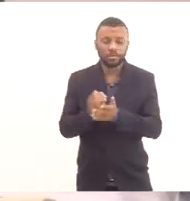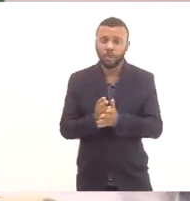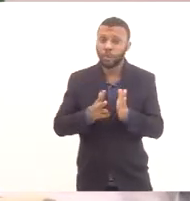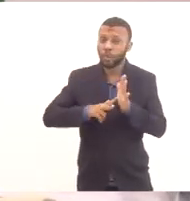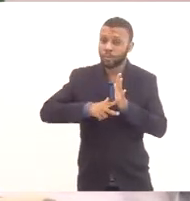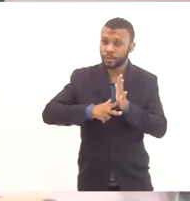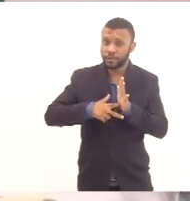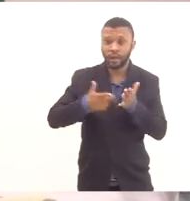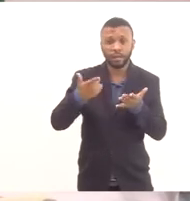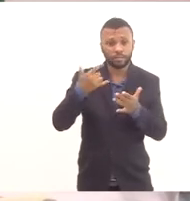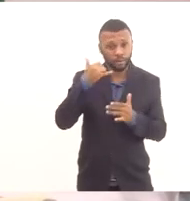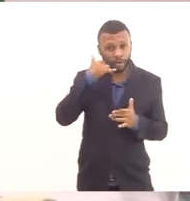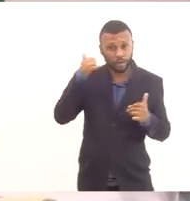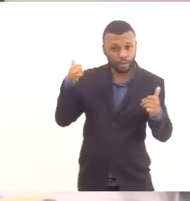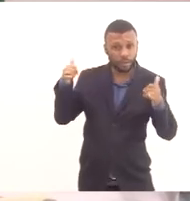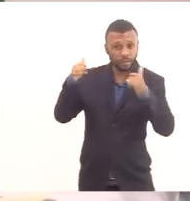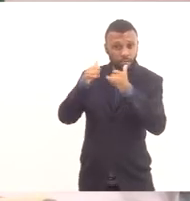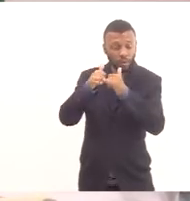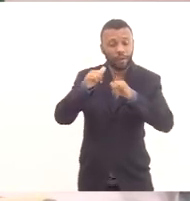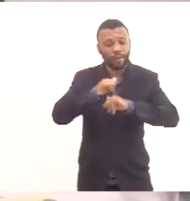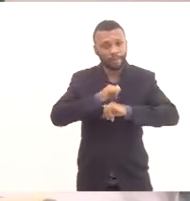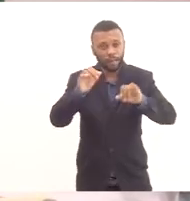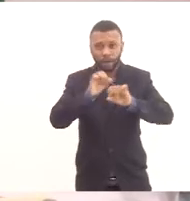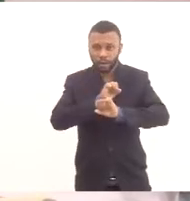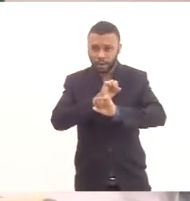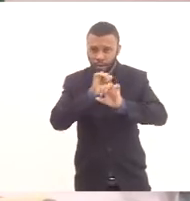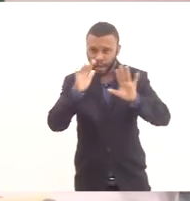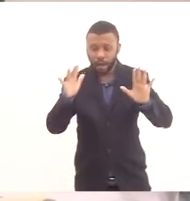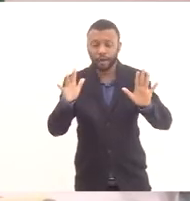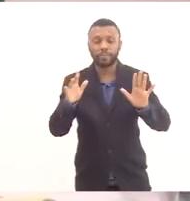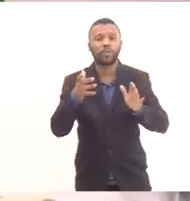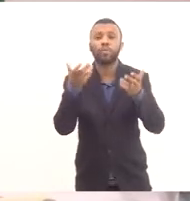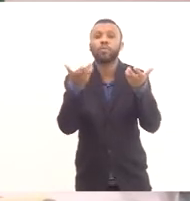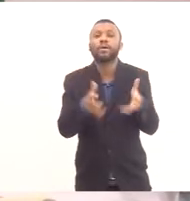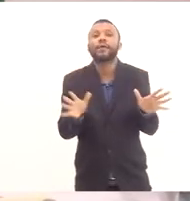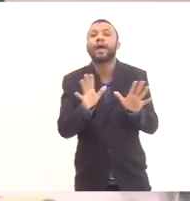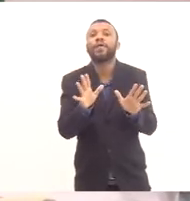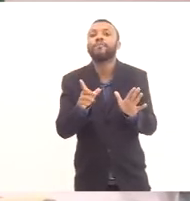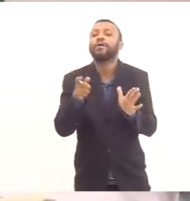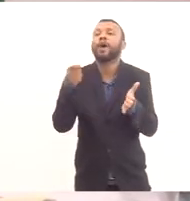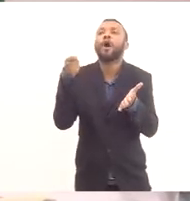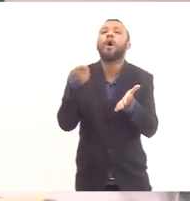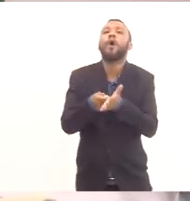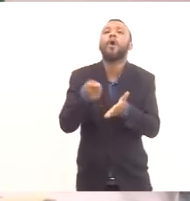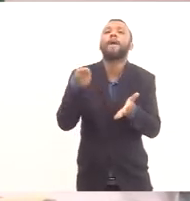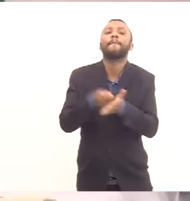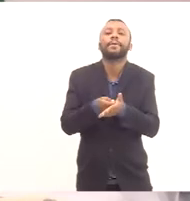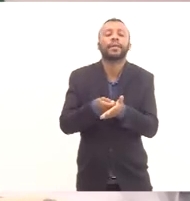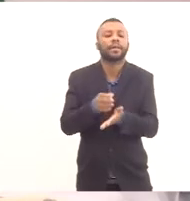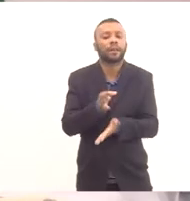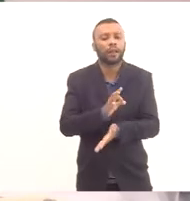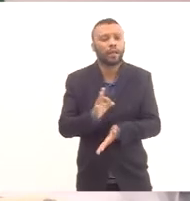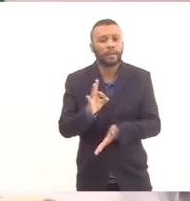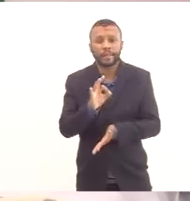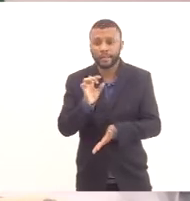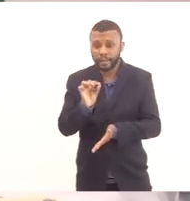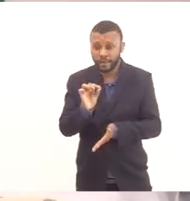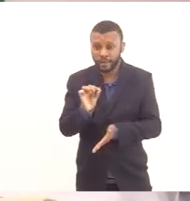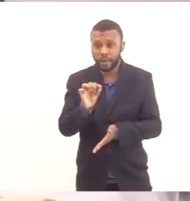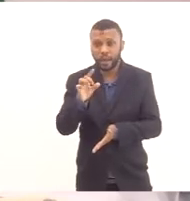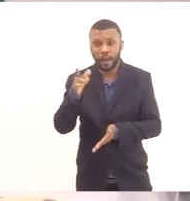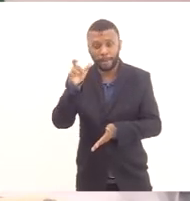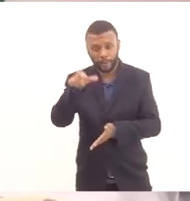Que fique claro que fazia qualquer tipo de de exigência que aquele que